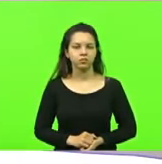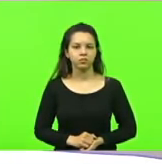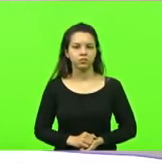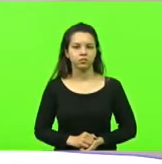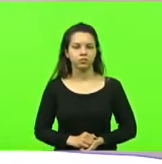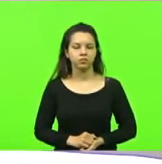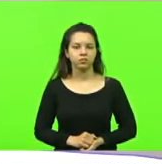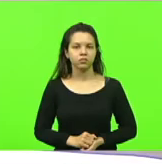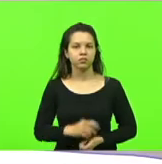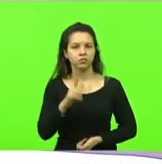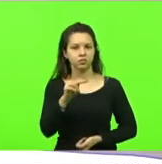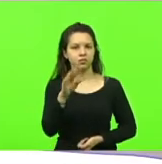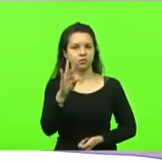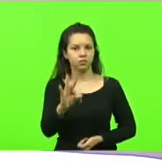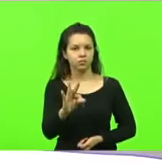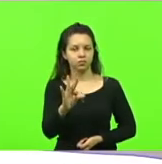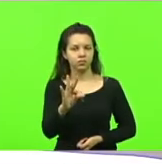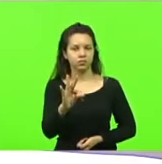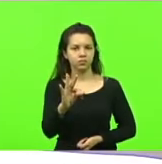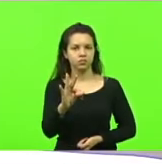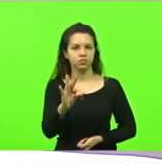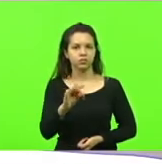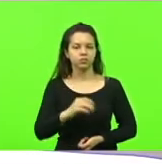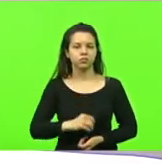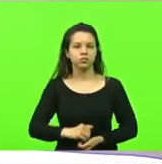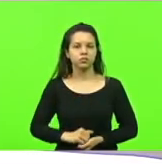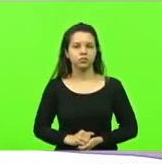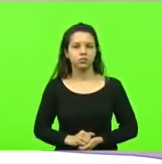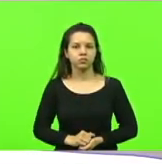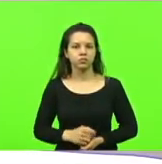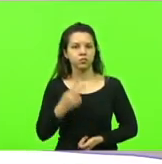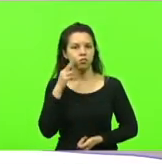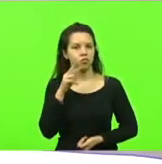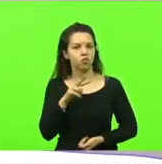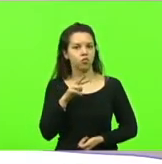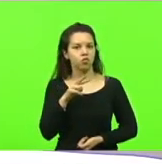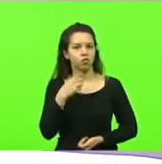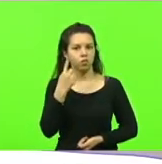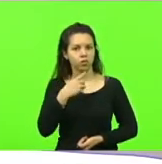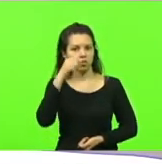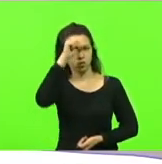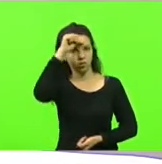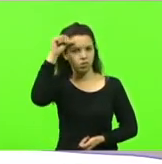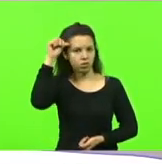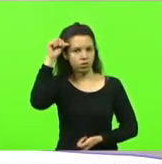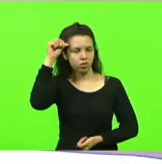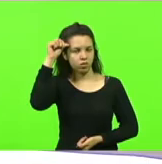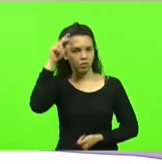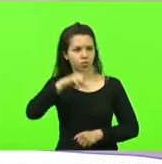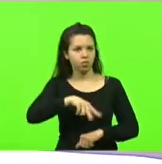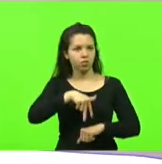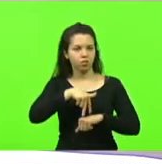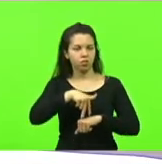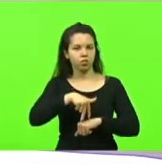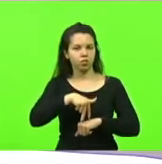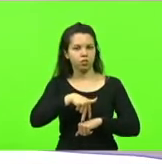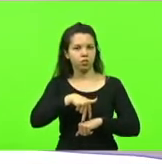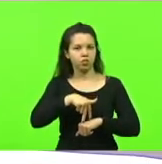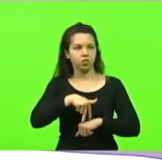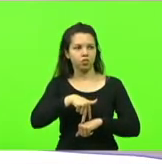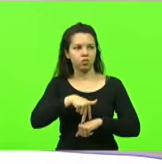Partido dos Trabalhadores, e aí eu vejo o deputado Adrianinho, que fará o uso da palavra. Vossa Excelência